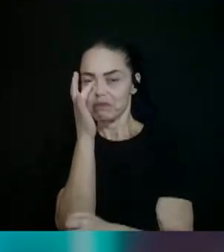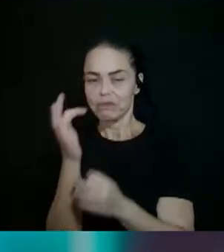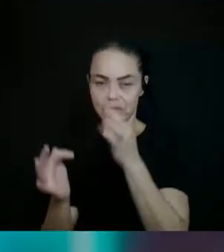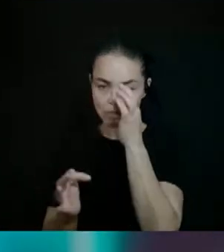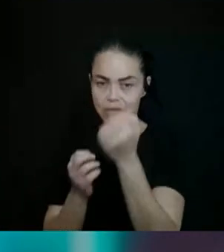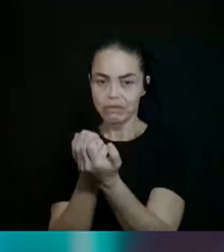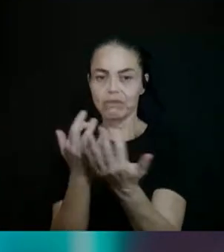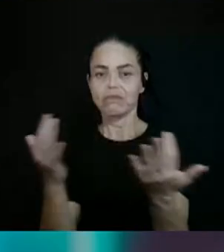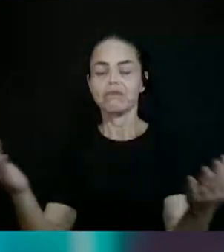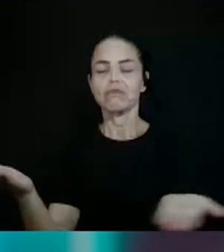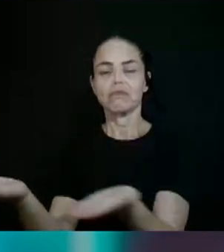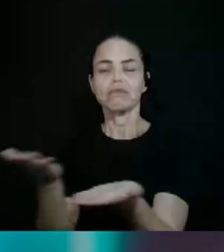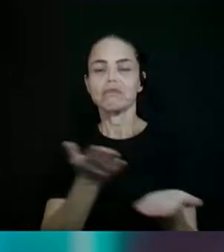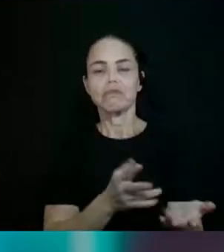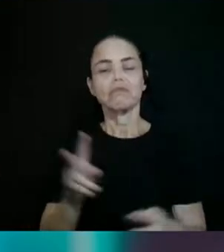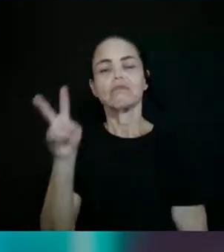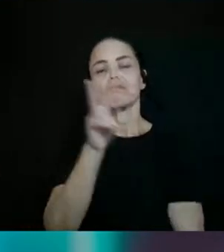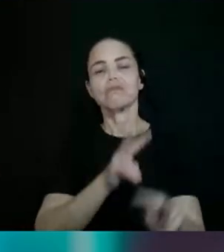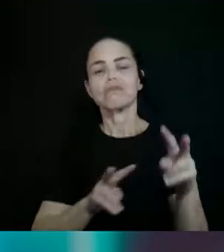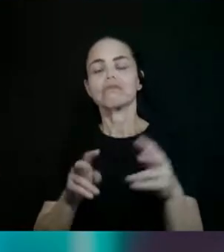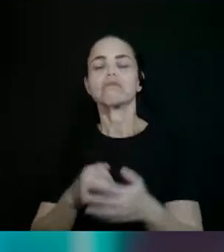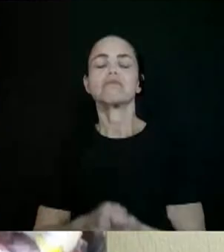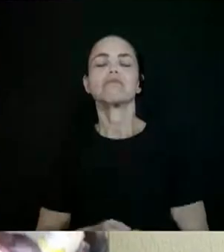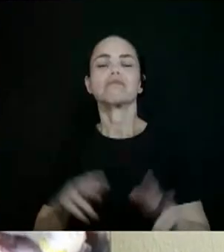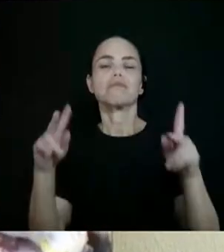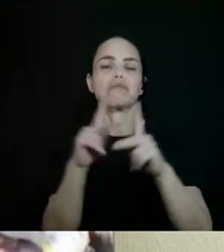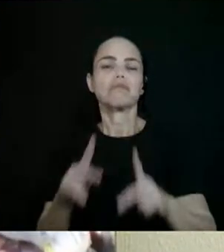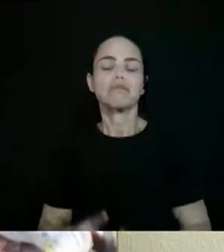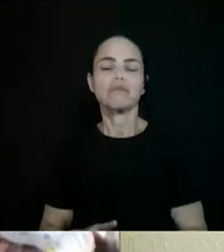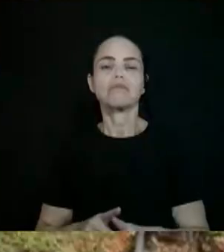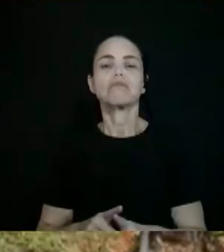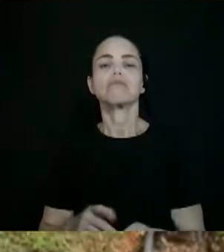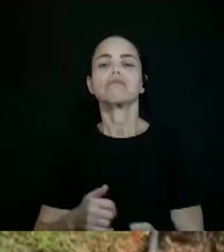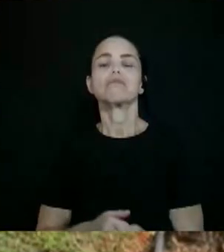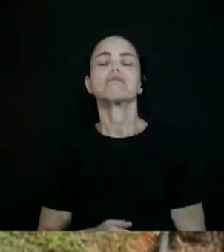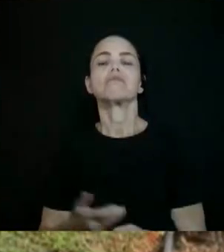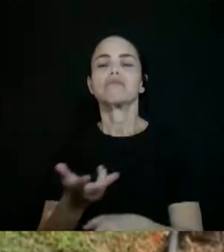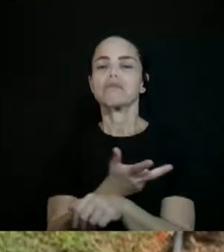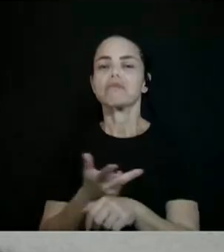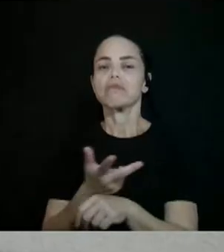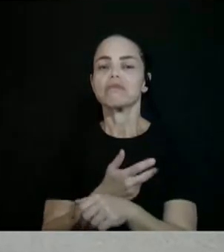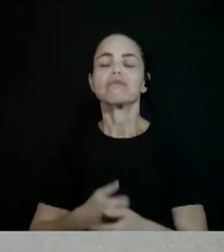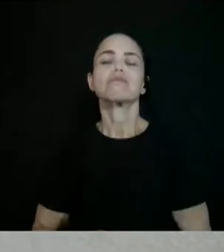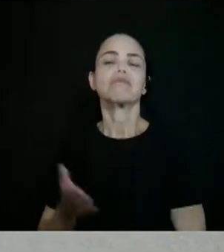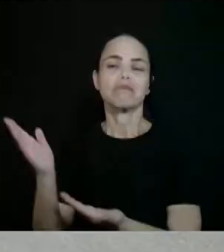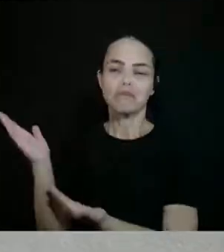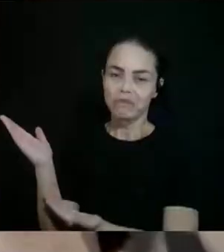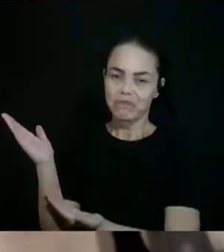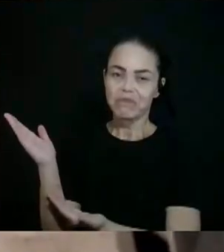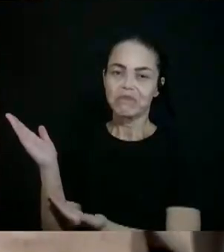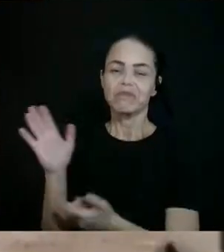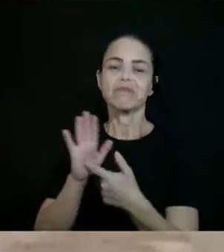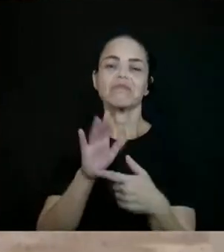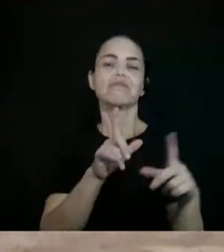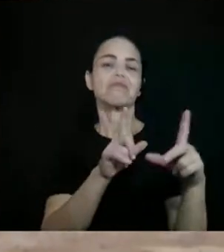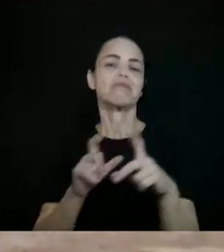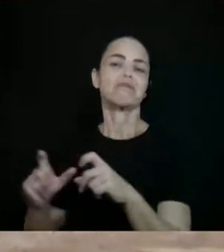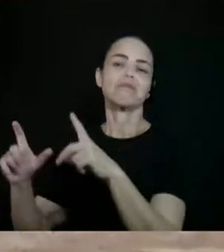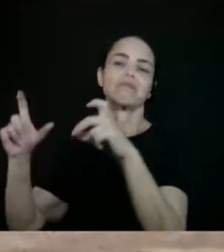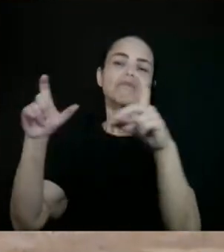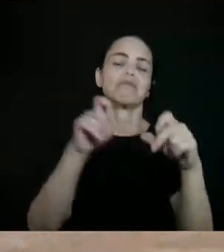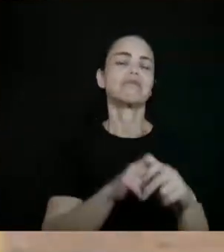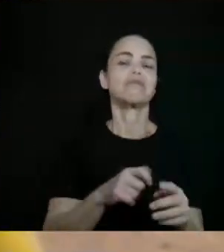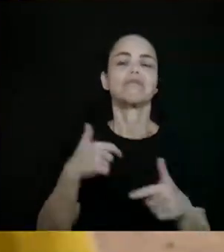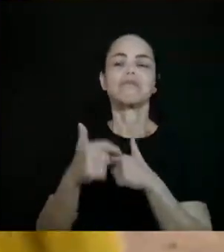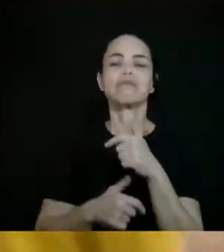convite visual à paz que o mundo tanto busca. Durante a cerimônia foram destacados os trabalhos sociais e